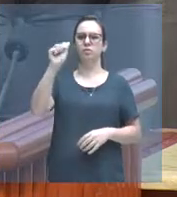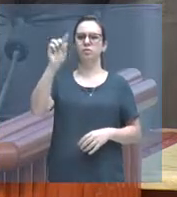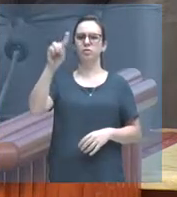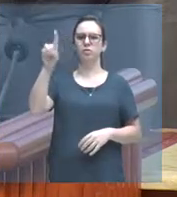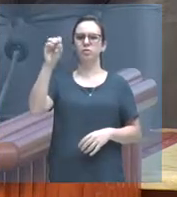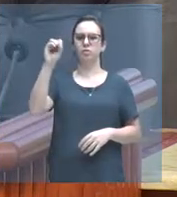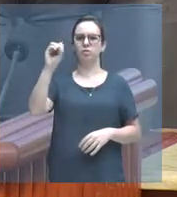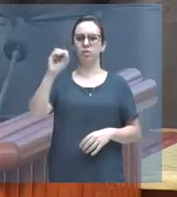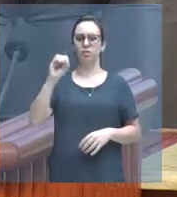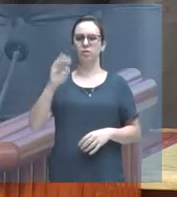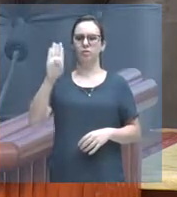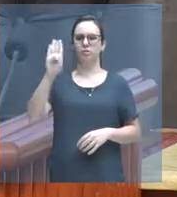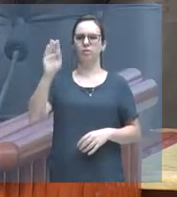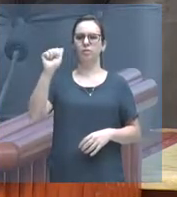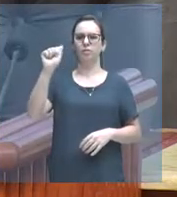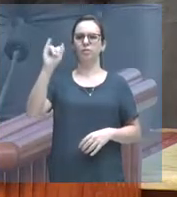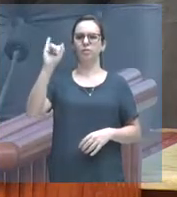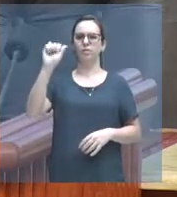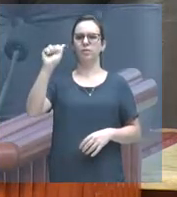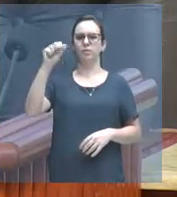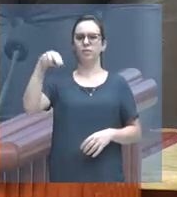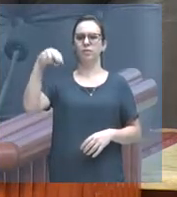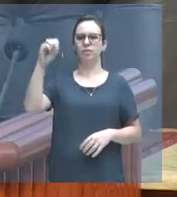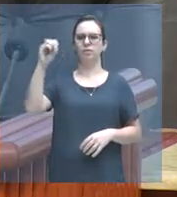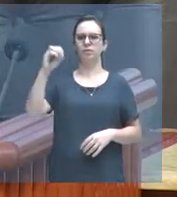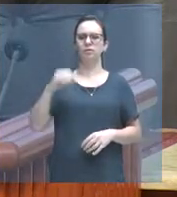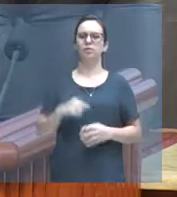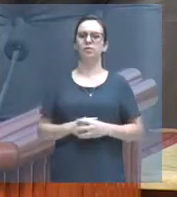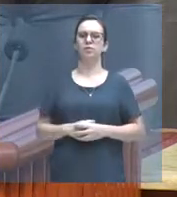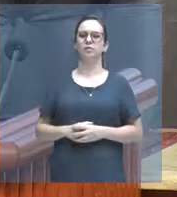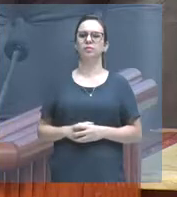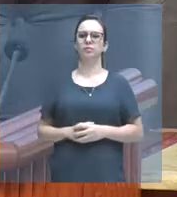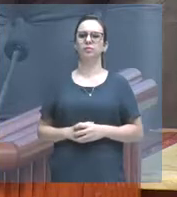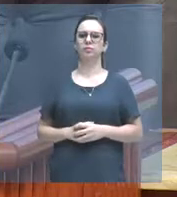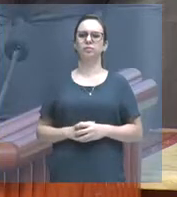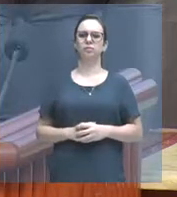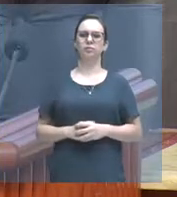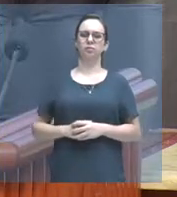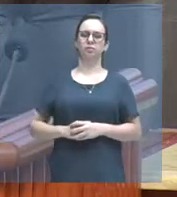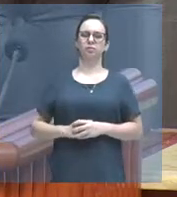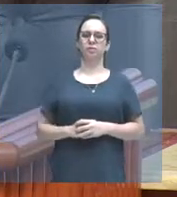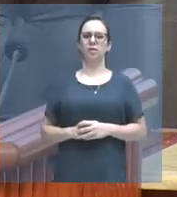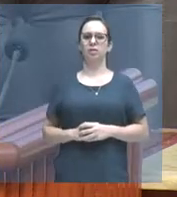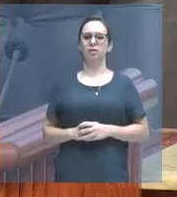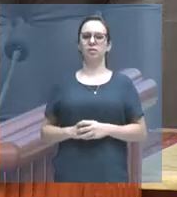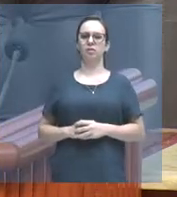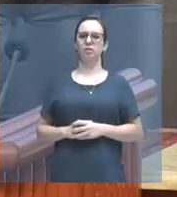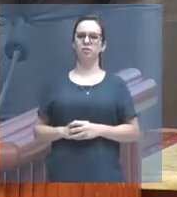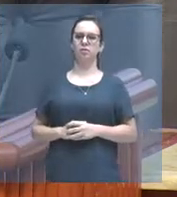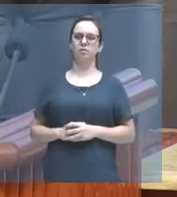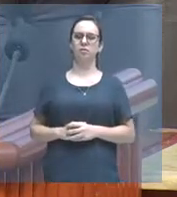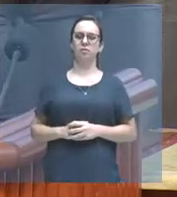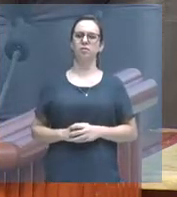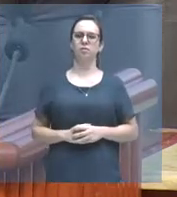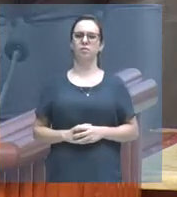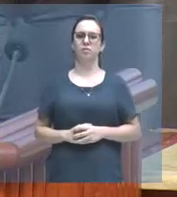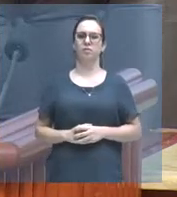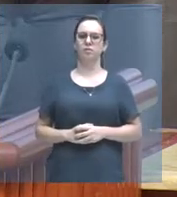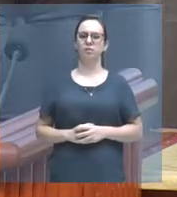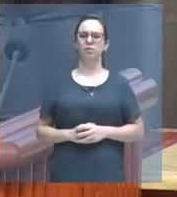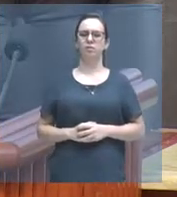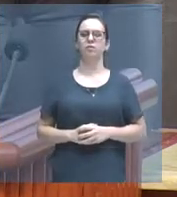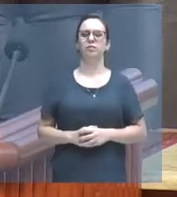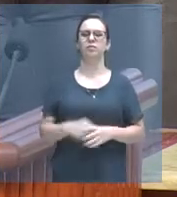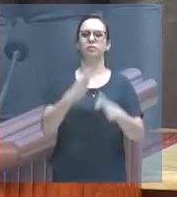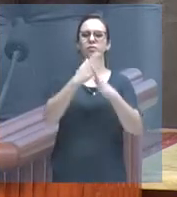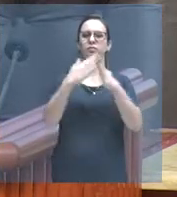João Baiano. 12 de abril de 2019. Senhoras e senhores,